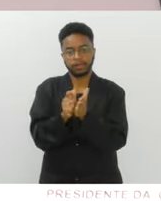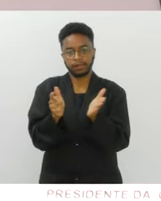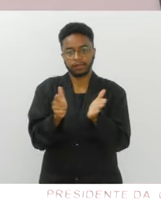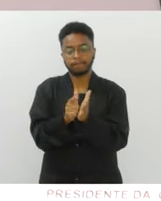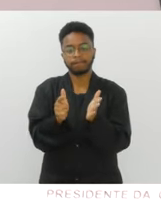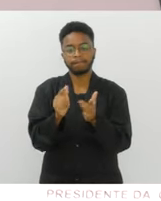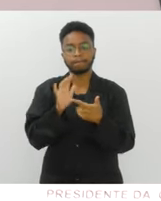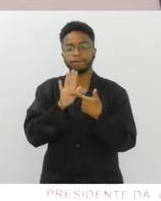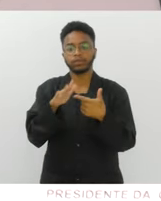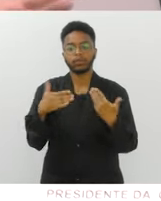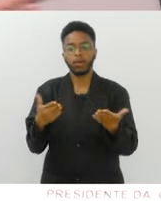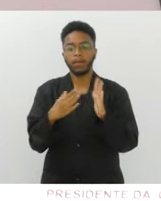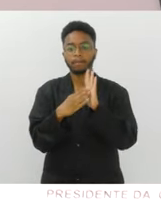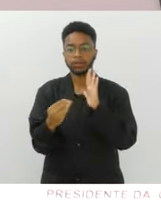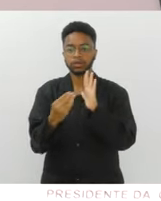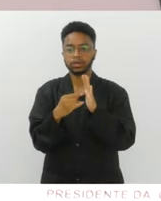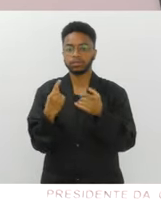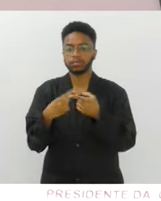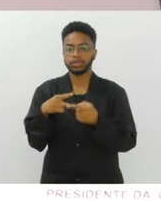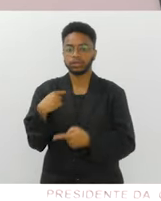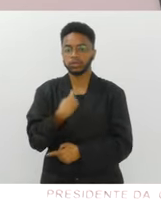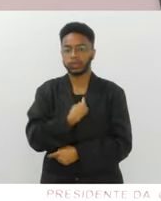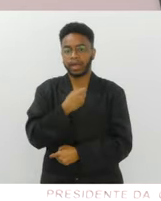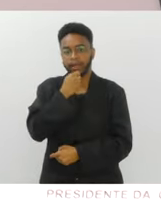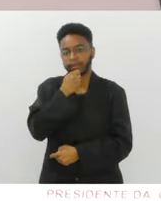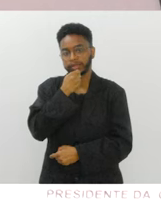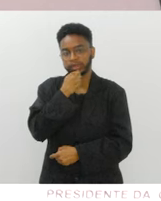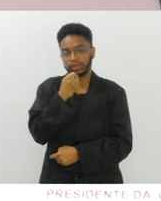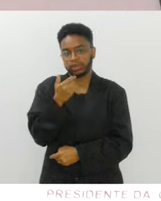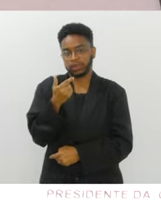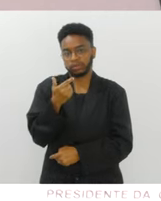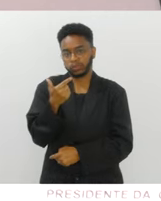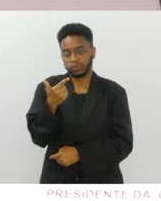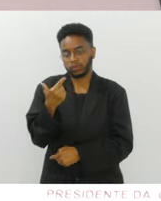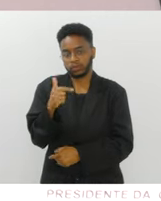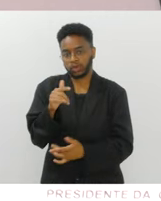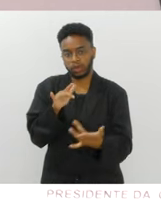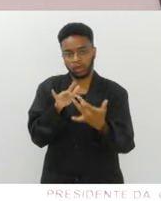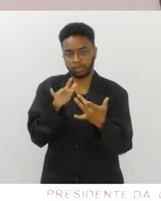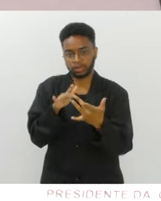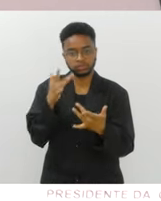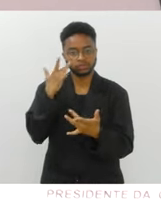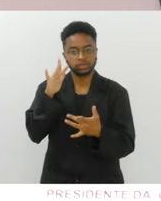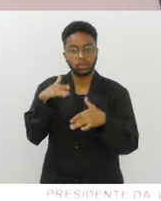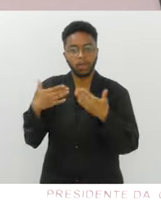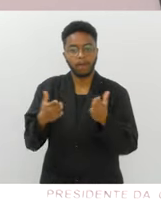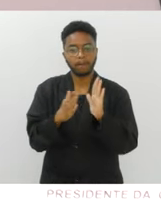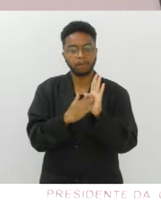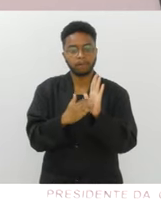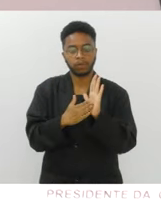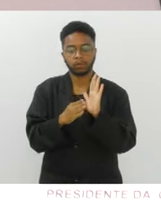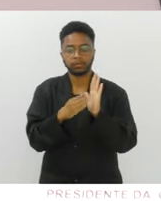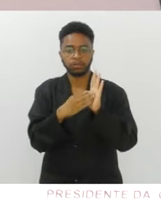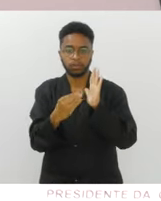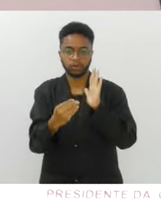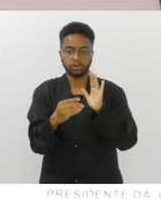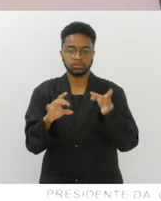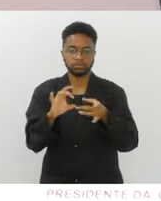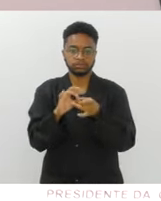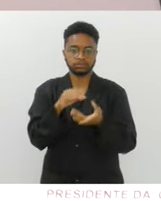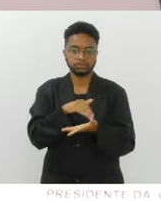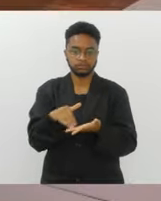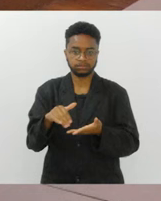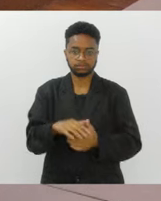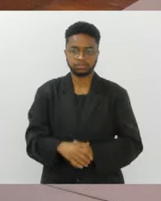modelo, que a gente ainda não tinha tido acesso ao modelo que seria proposto pela secretaria.